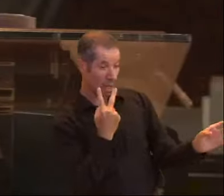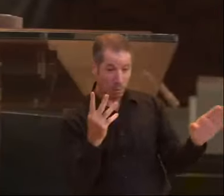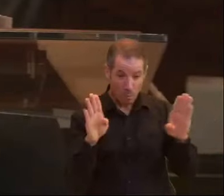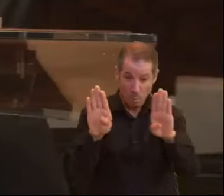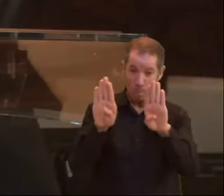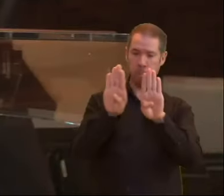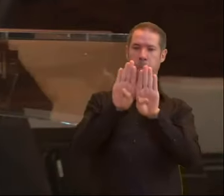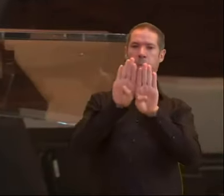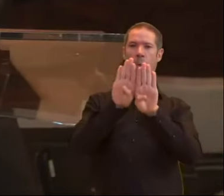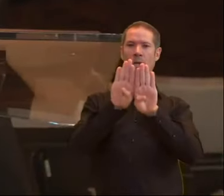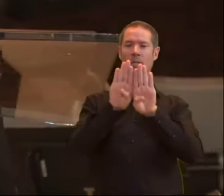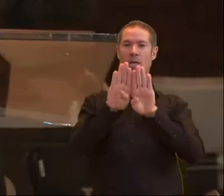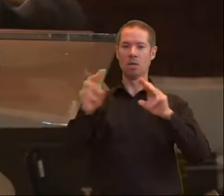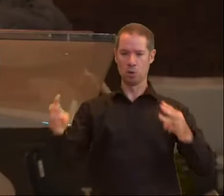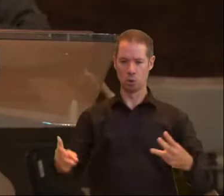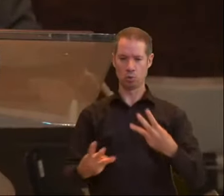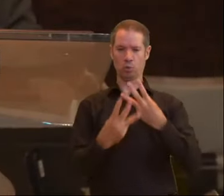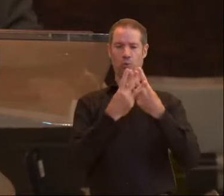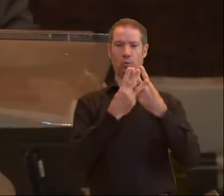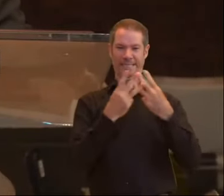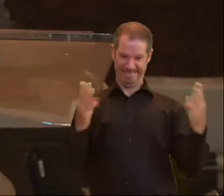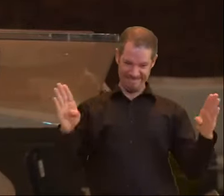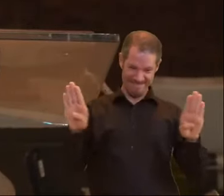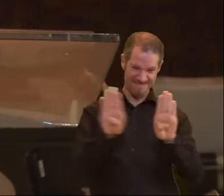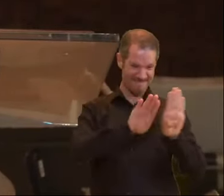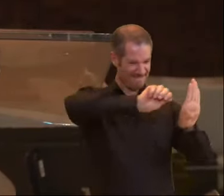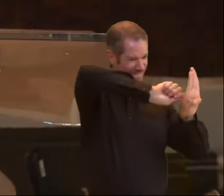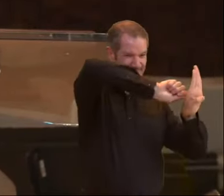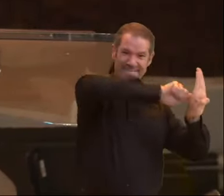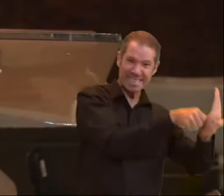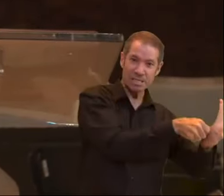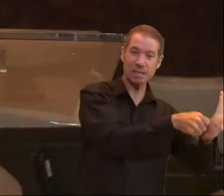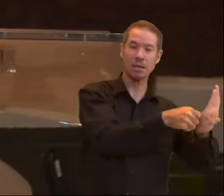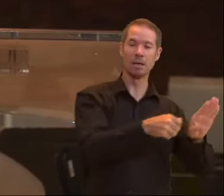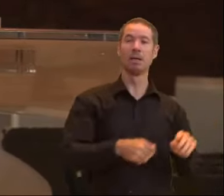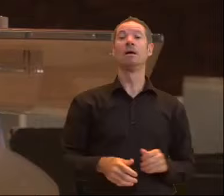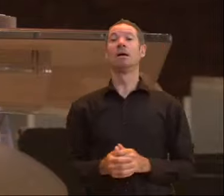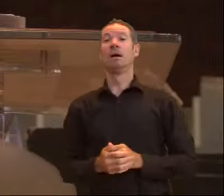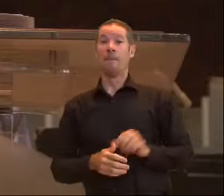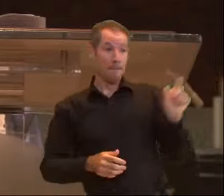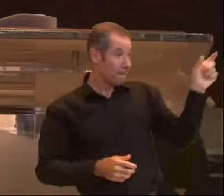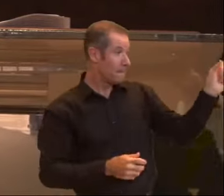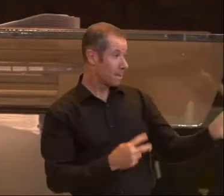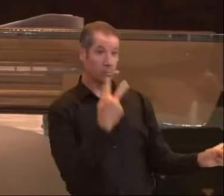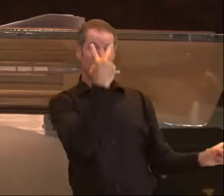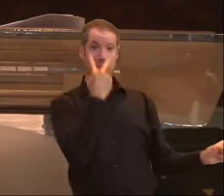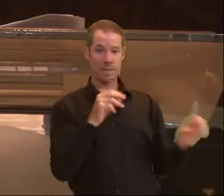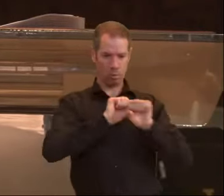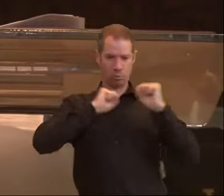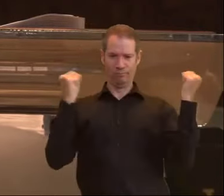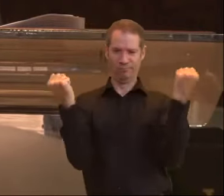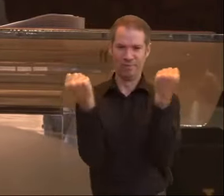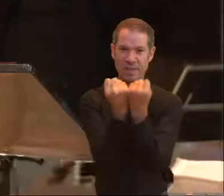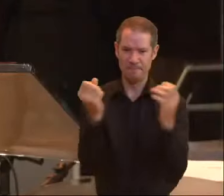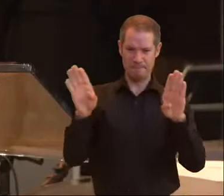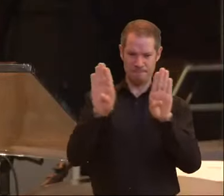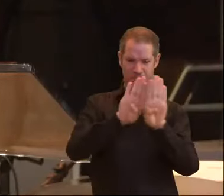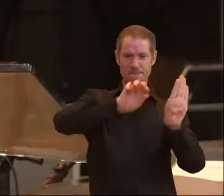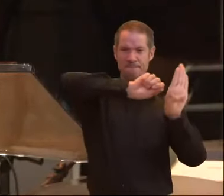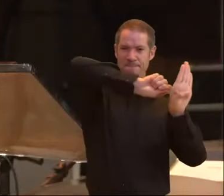porta do judaísmo foi fechada. Para aquele cego, a porta da sinagoga foi